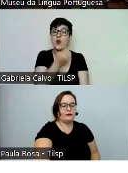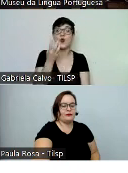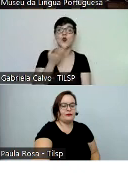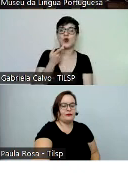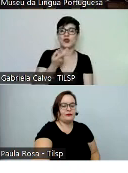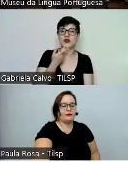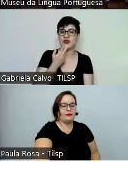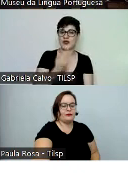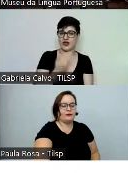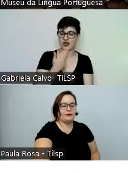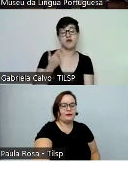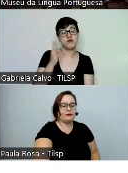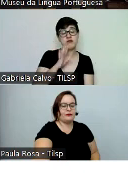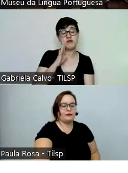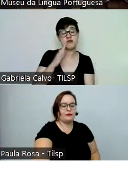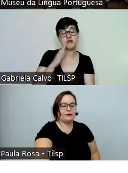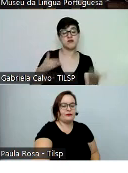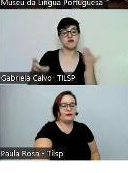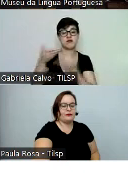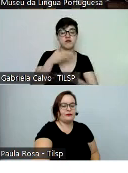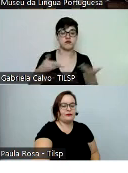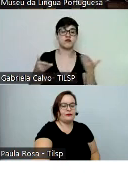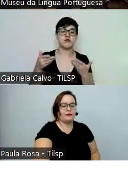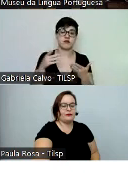compartilhar informações e uma pergunta